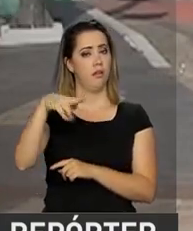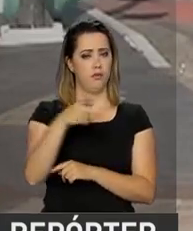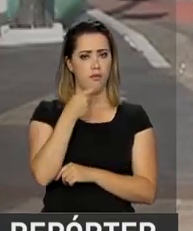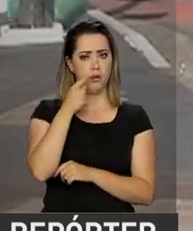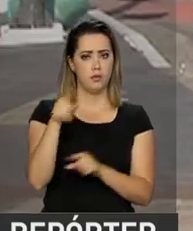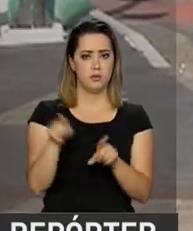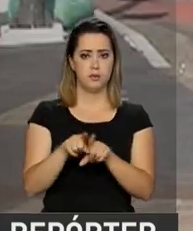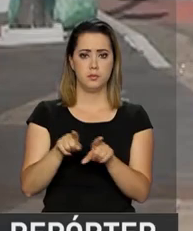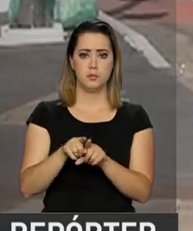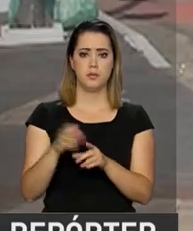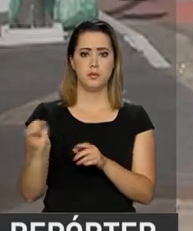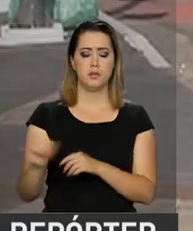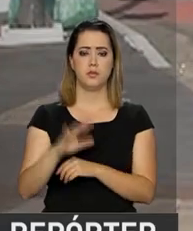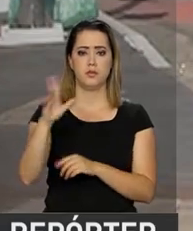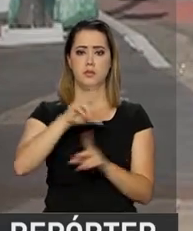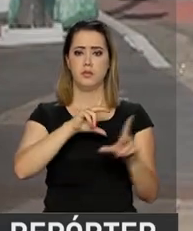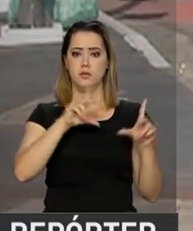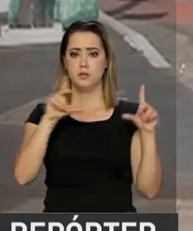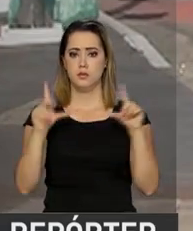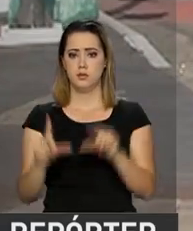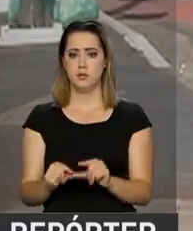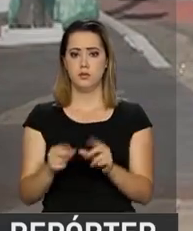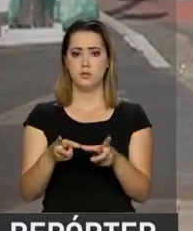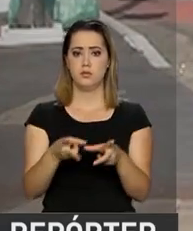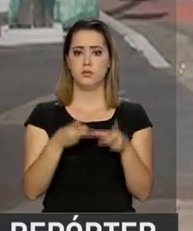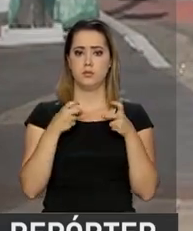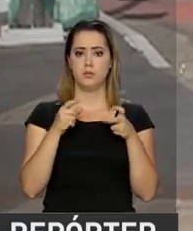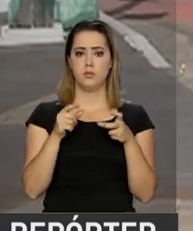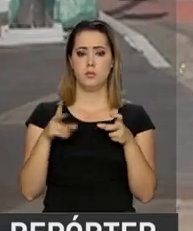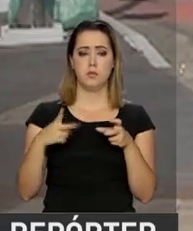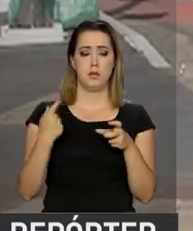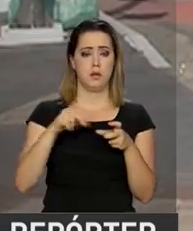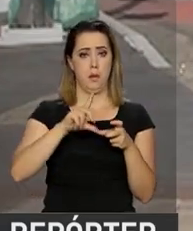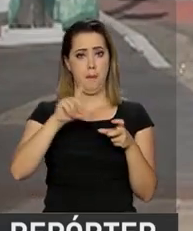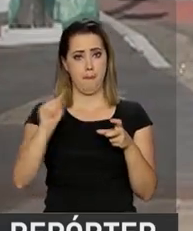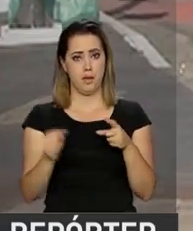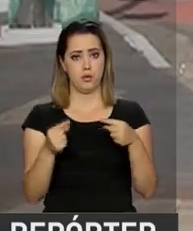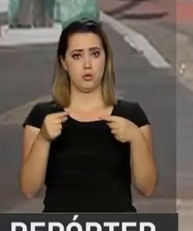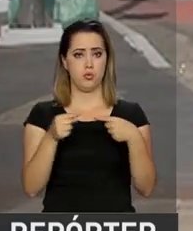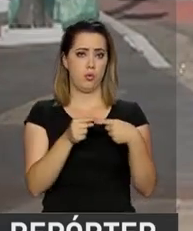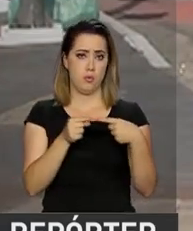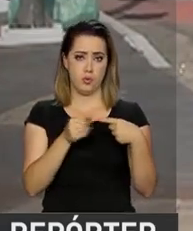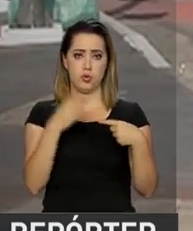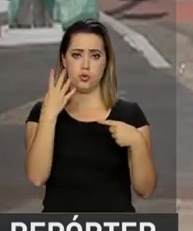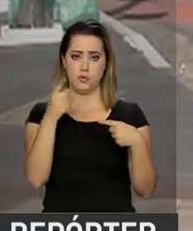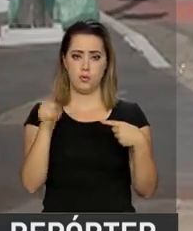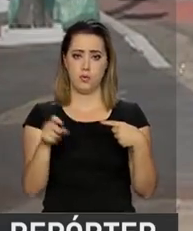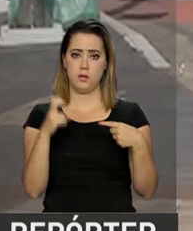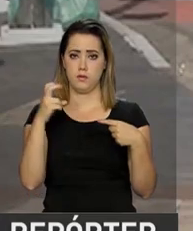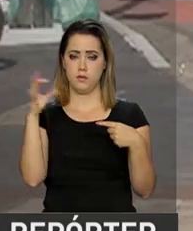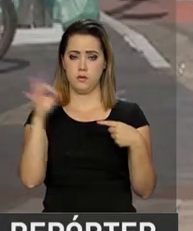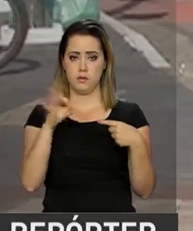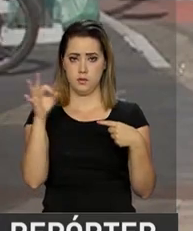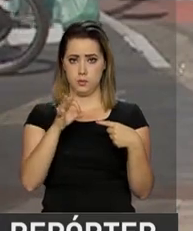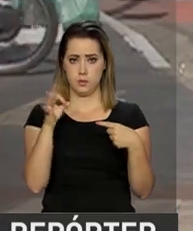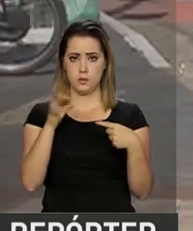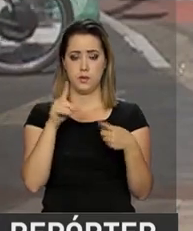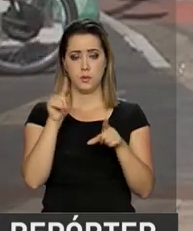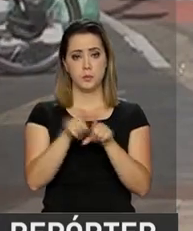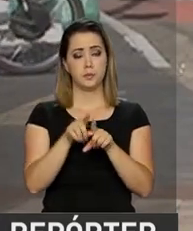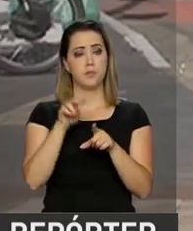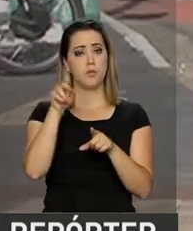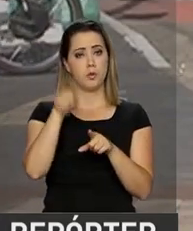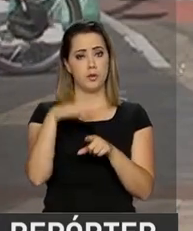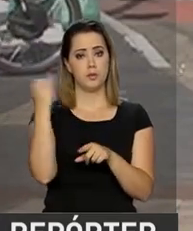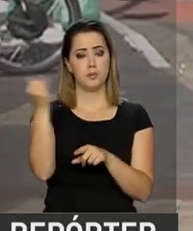ressaltou que a inflação está em queda com expectativa de ficar abaixo ou no centro da meta de 45% estipulada pelo governo